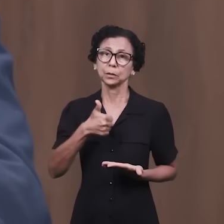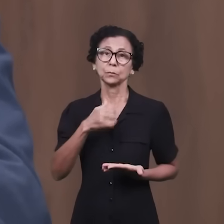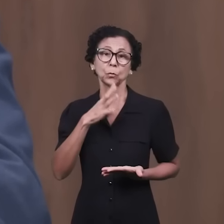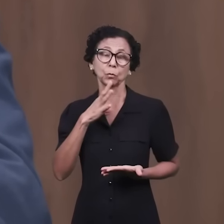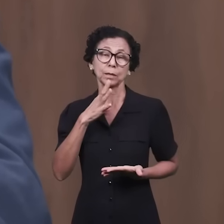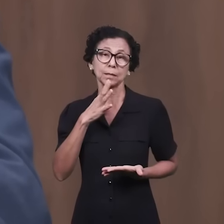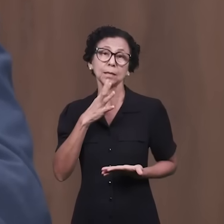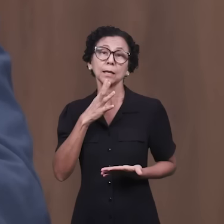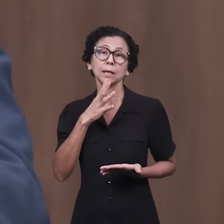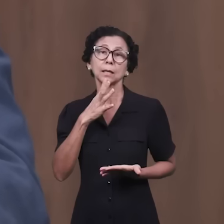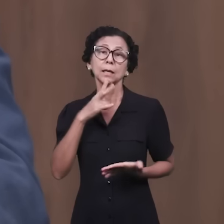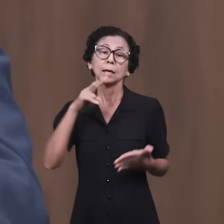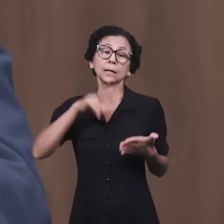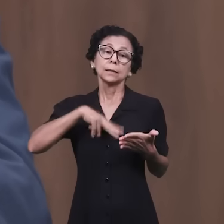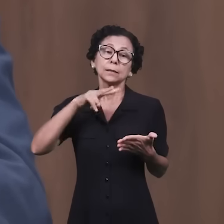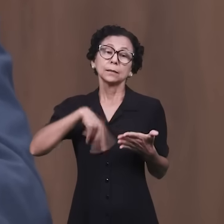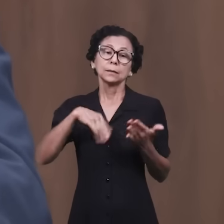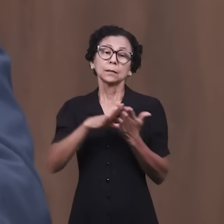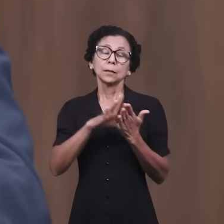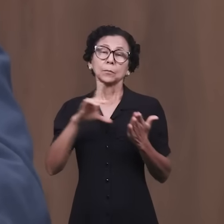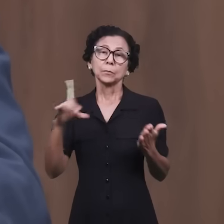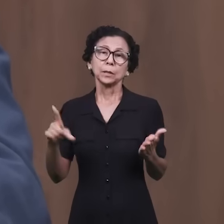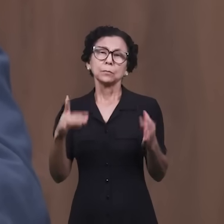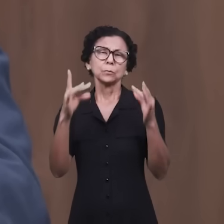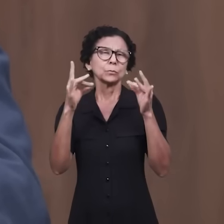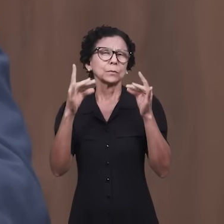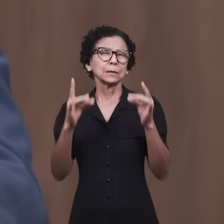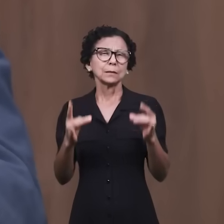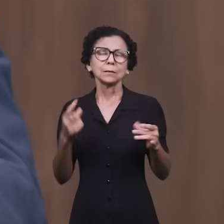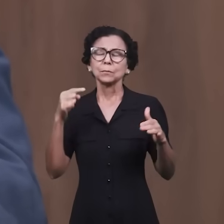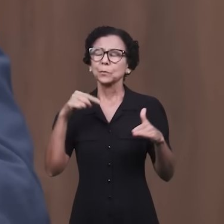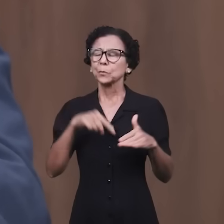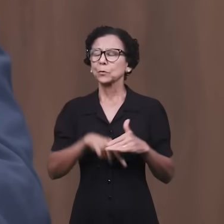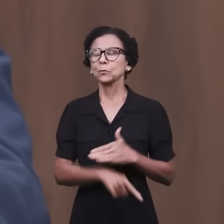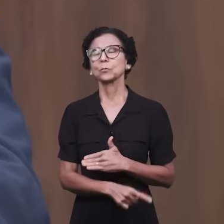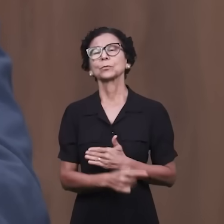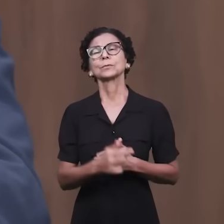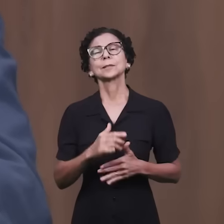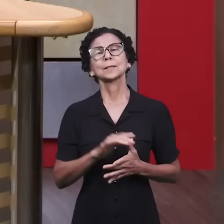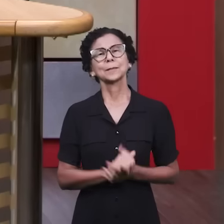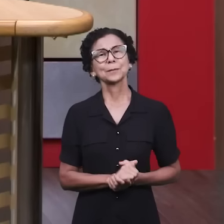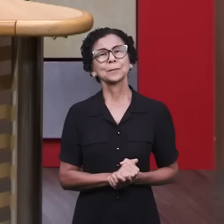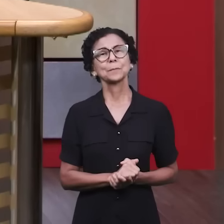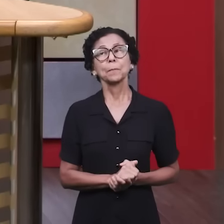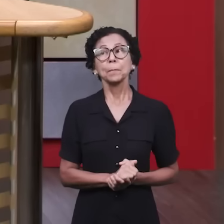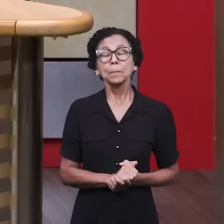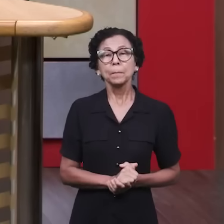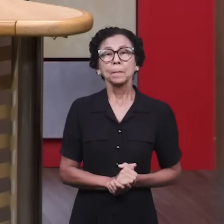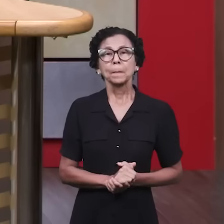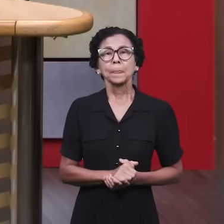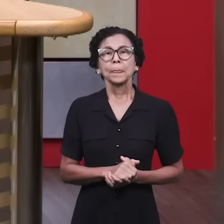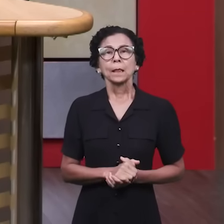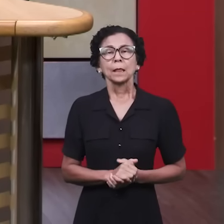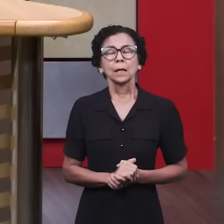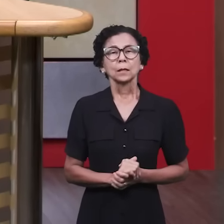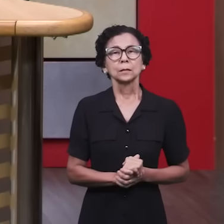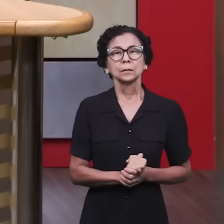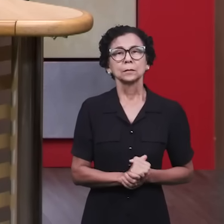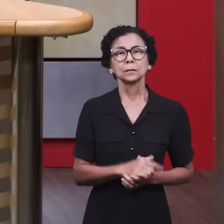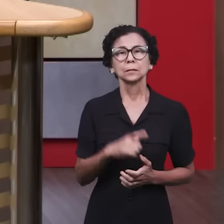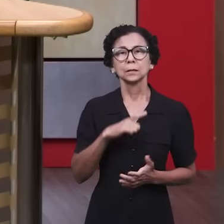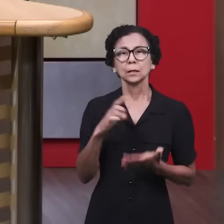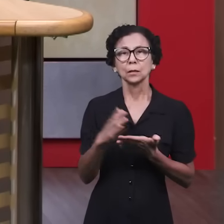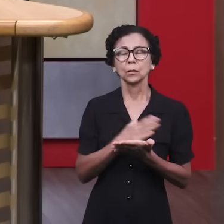né? É muito, a palavra é rica, ela traz muito benefício, e até pessoas que foram